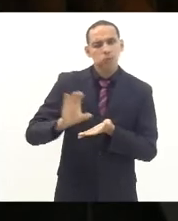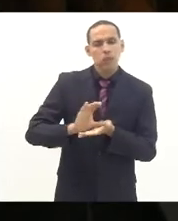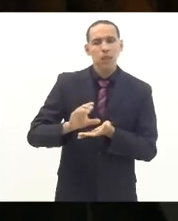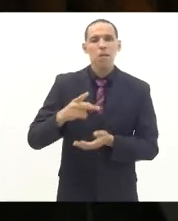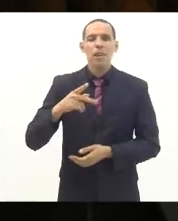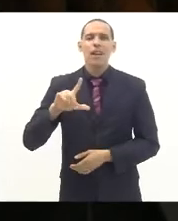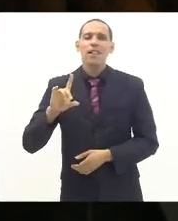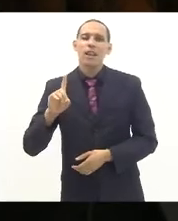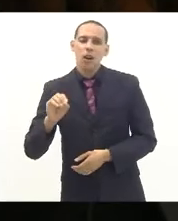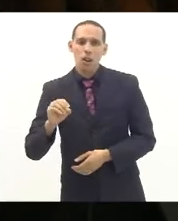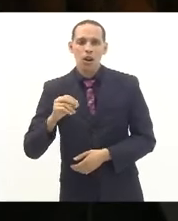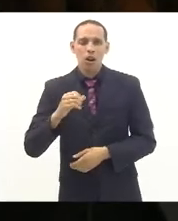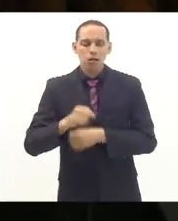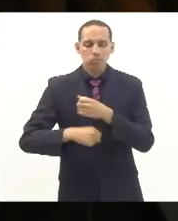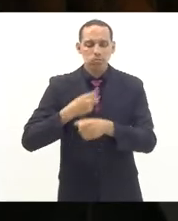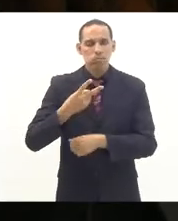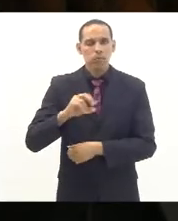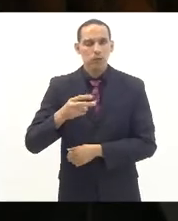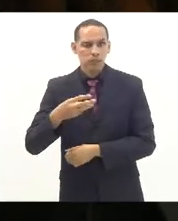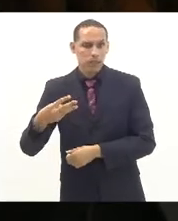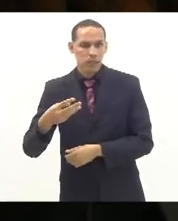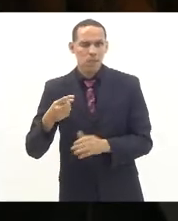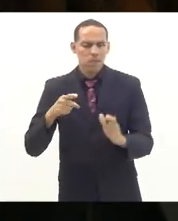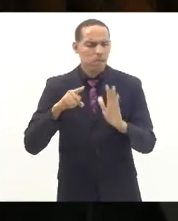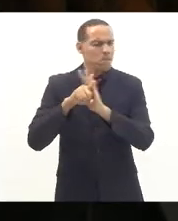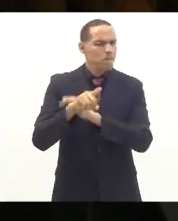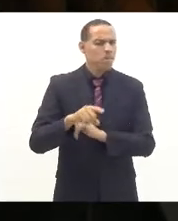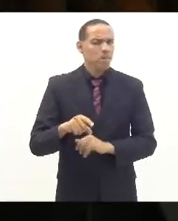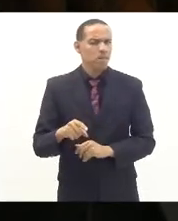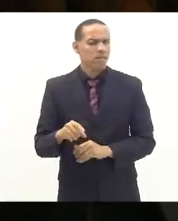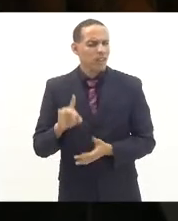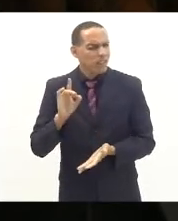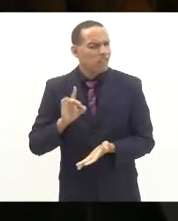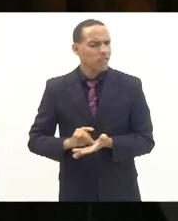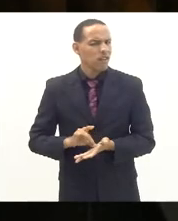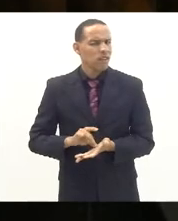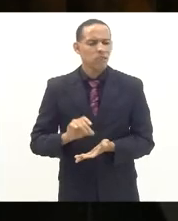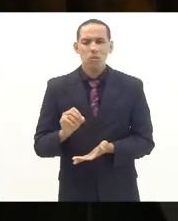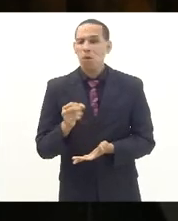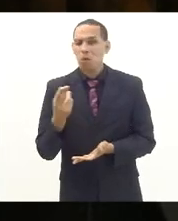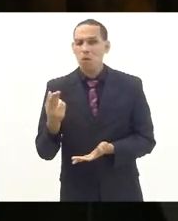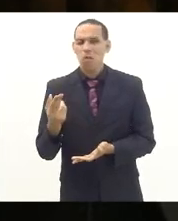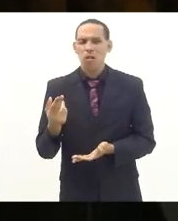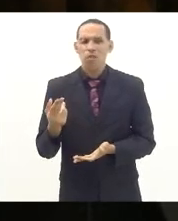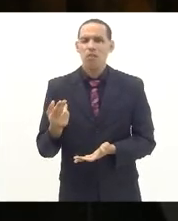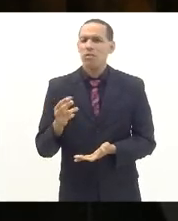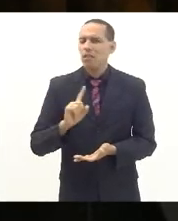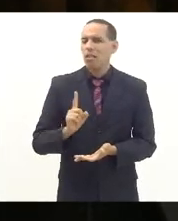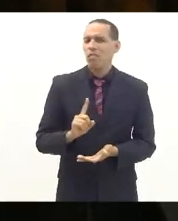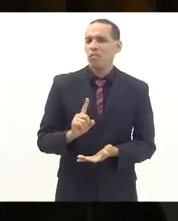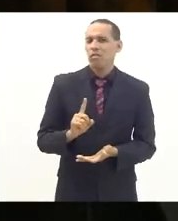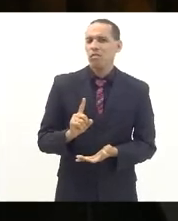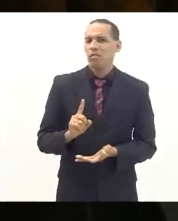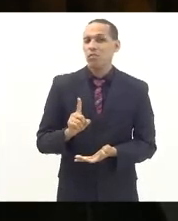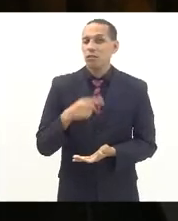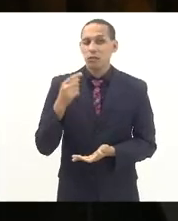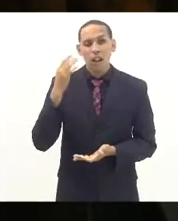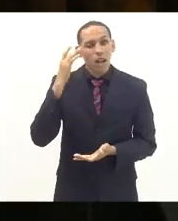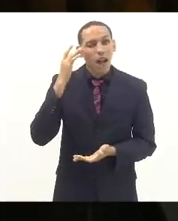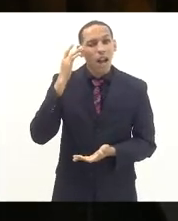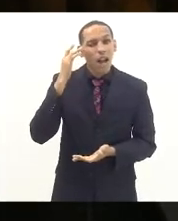de ótica 2023 a pergunta que eu faço é Será que elas são realistas ou elas estão fora do que a gente pode imaginar